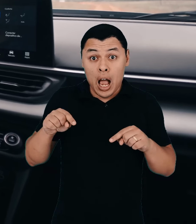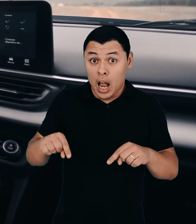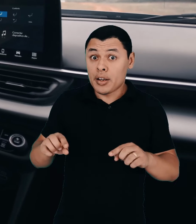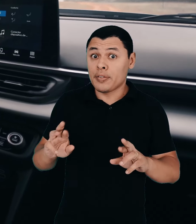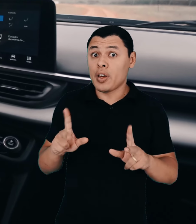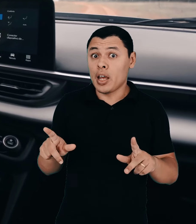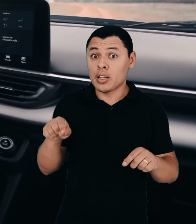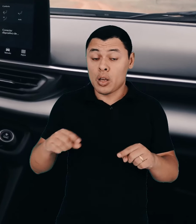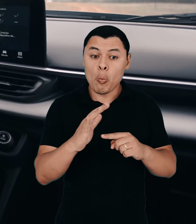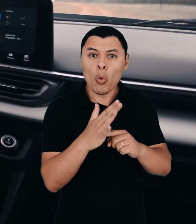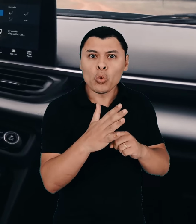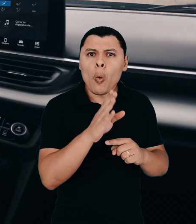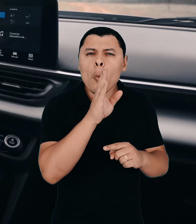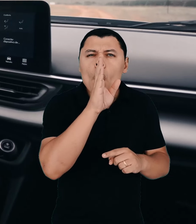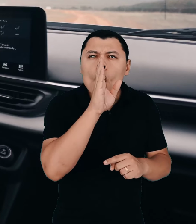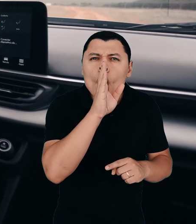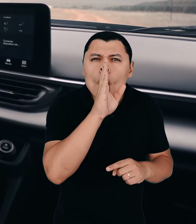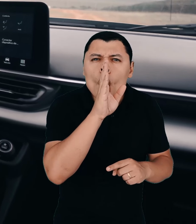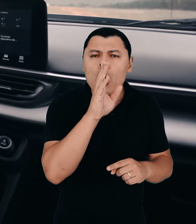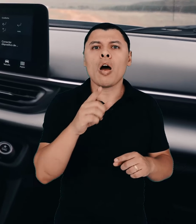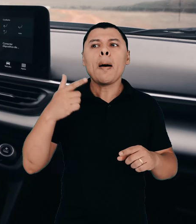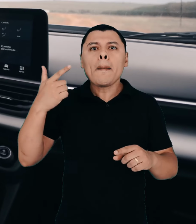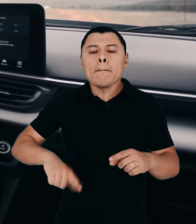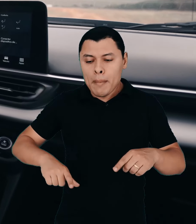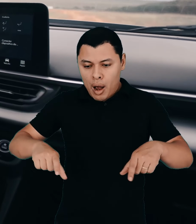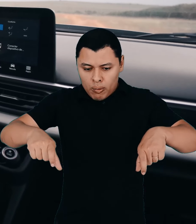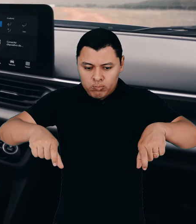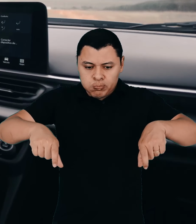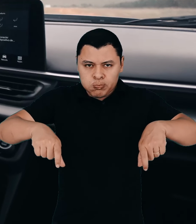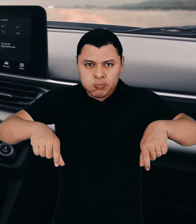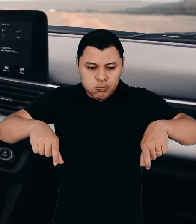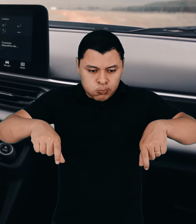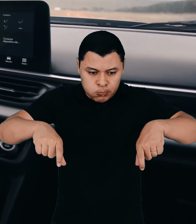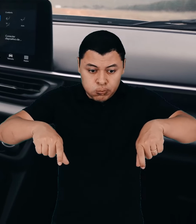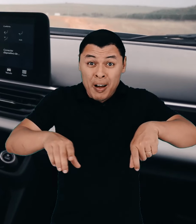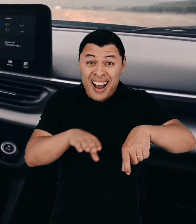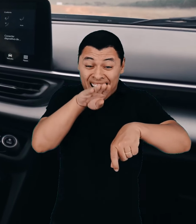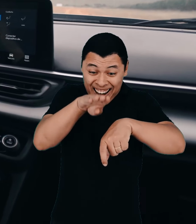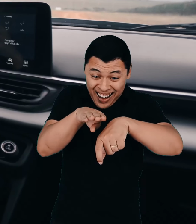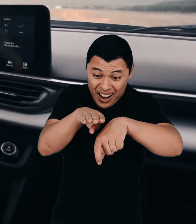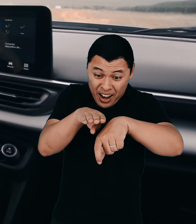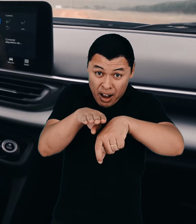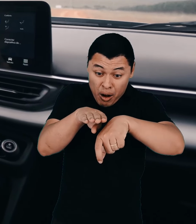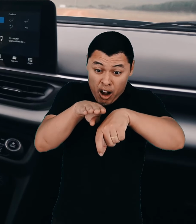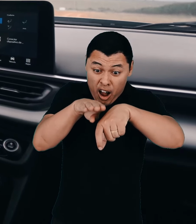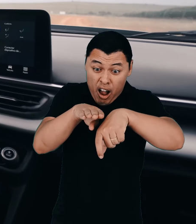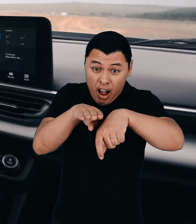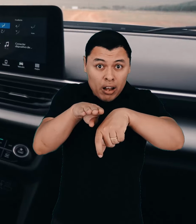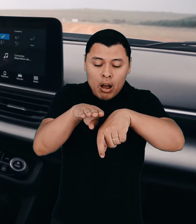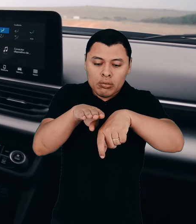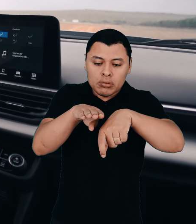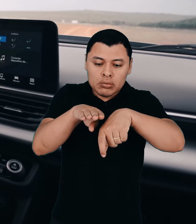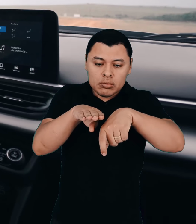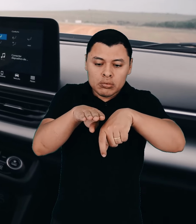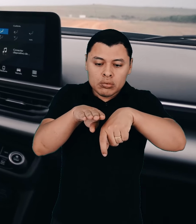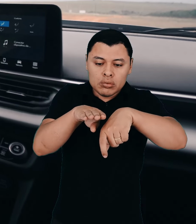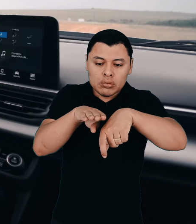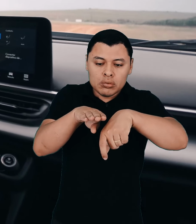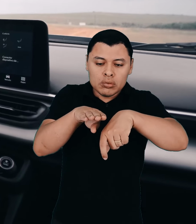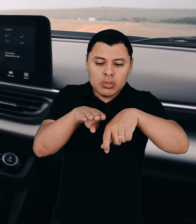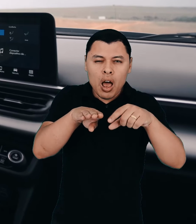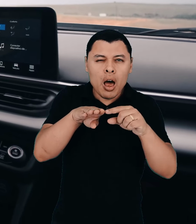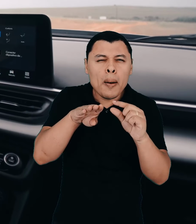está muito bem isolado. Você o escuta, né? E tem um ronco muito bonito, todo 3 cilindros em linha, mas aquela vibraçãozinha típica de 3 cilindros realmente